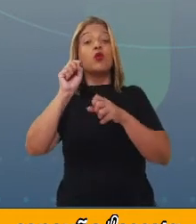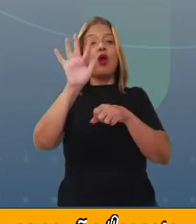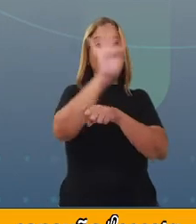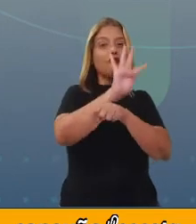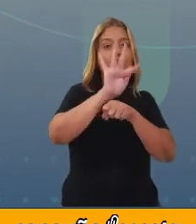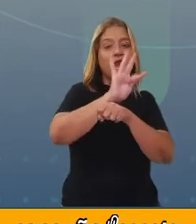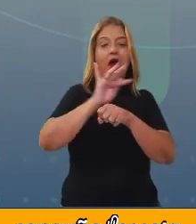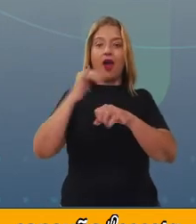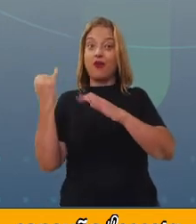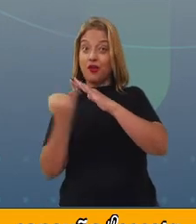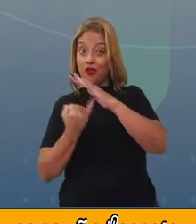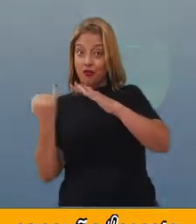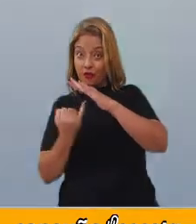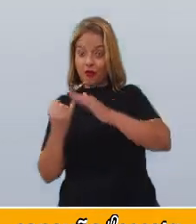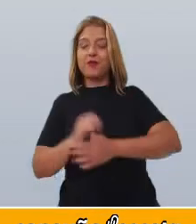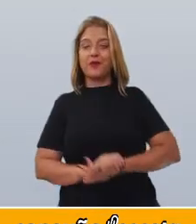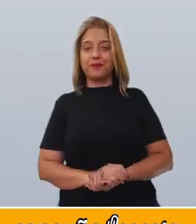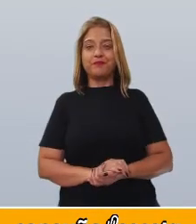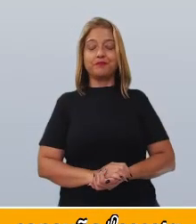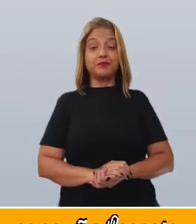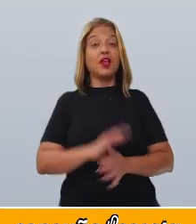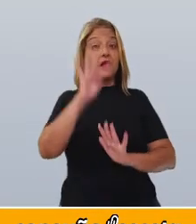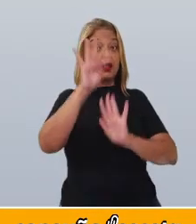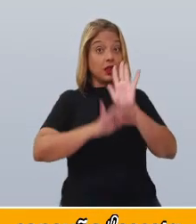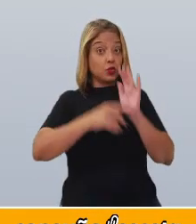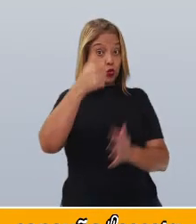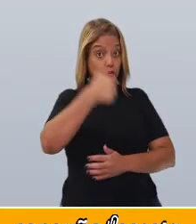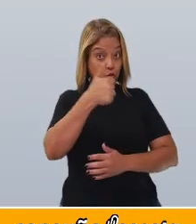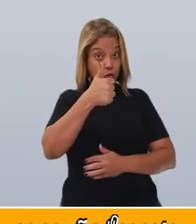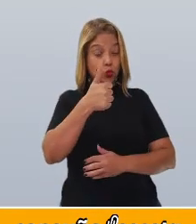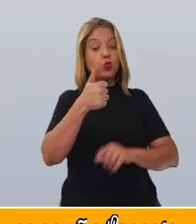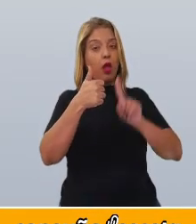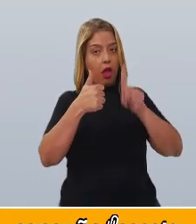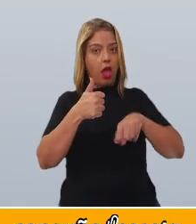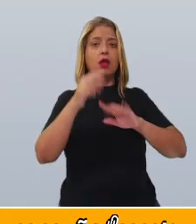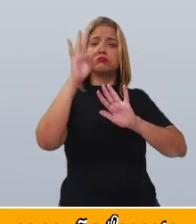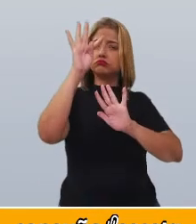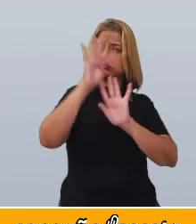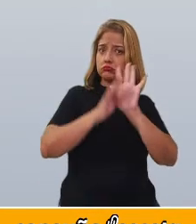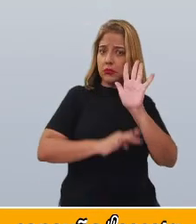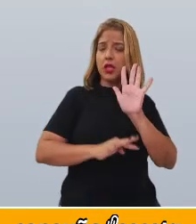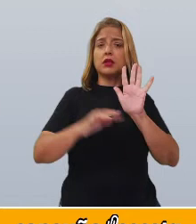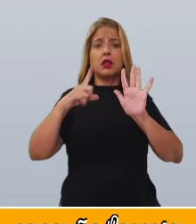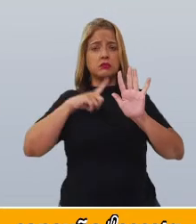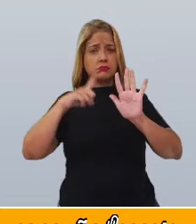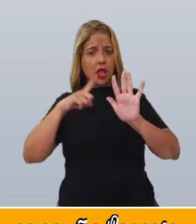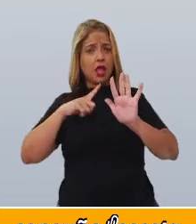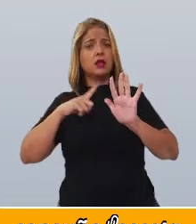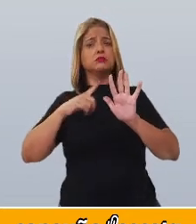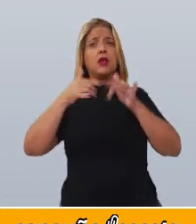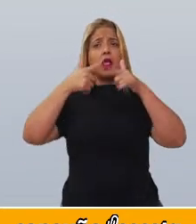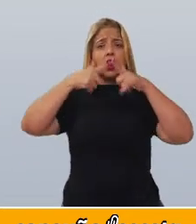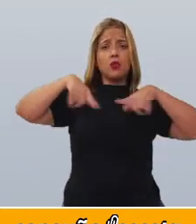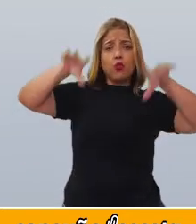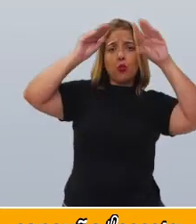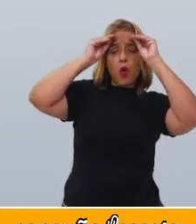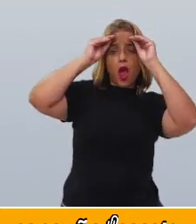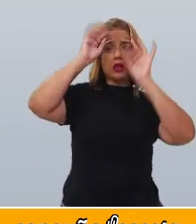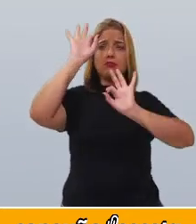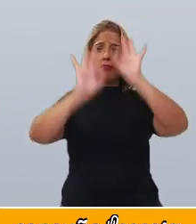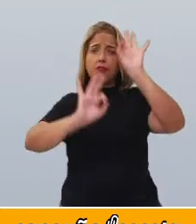e menos formal. O primeiro, com certeza, é um texto que apresenta uma linguagem mais elaborada,